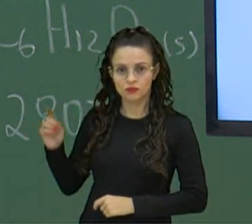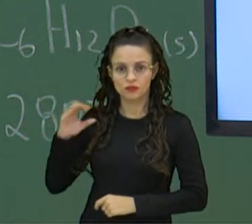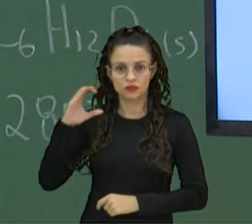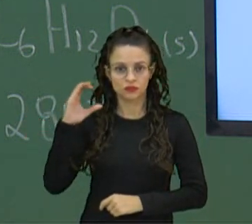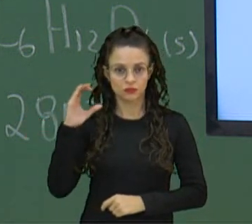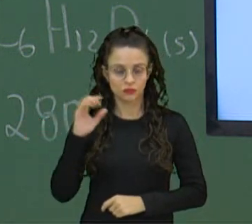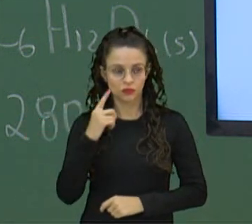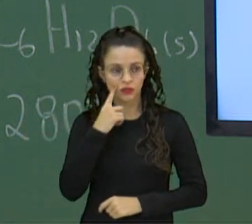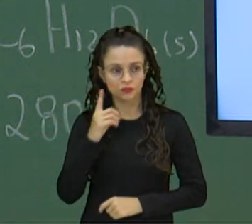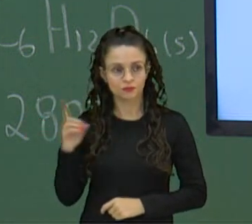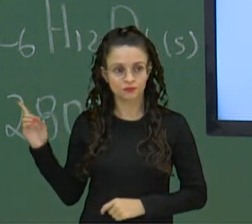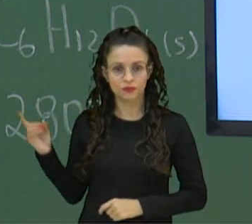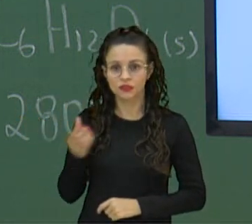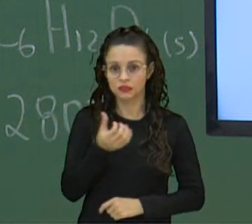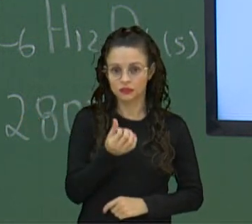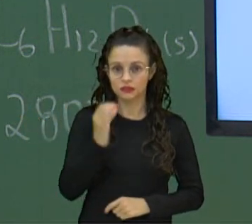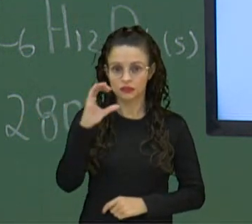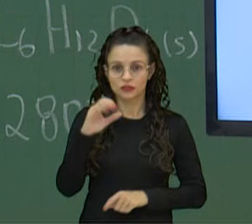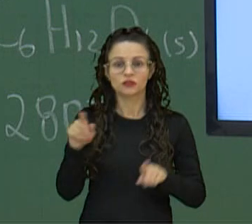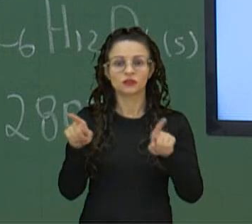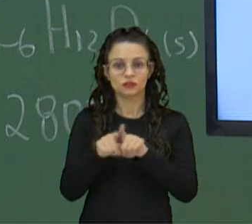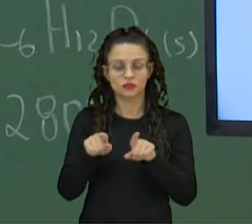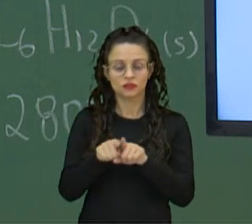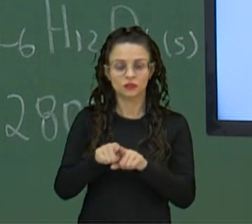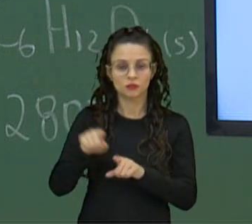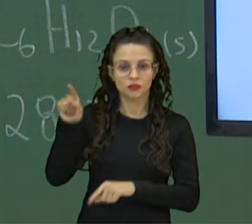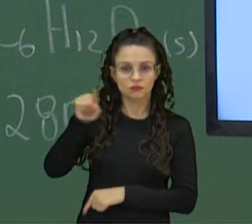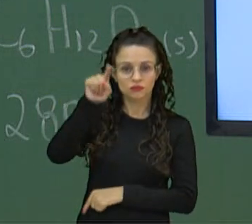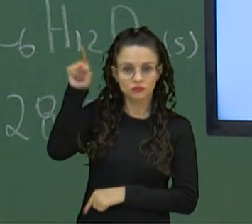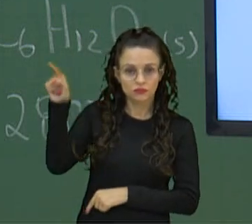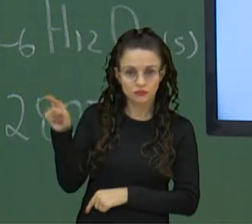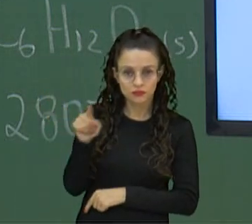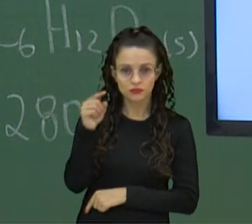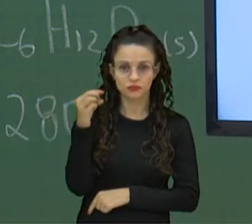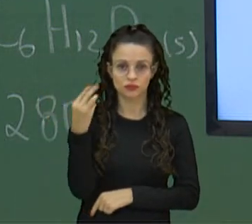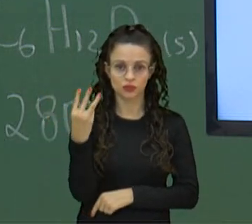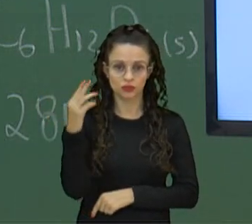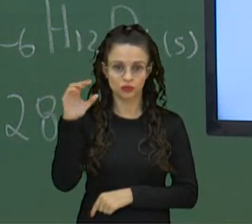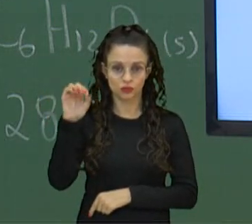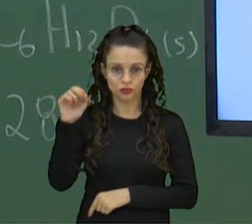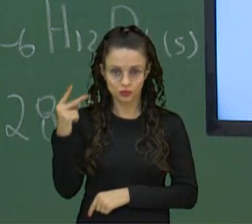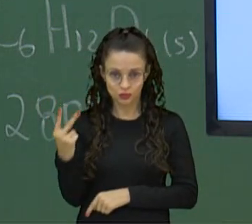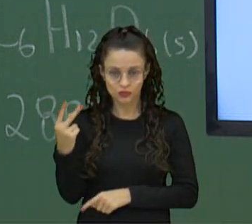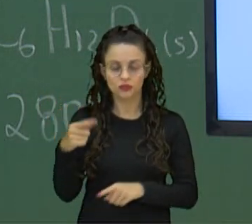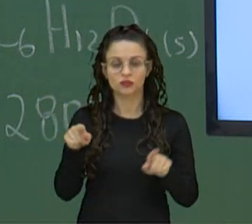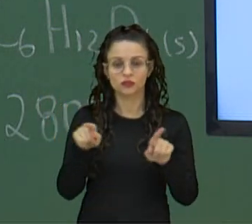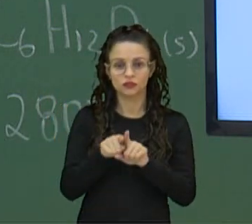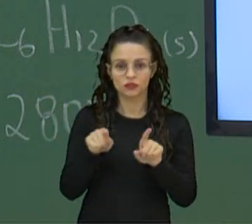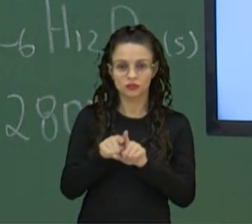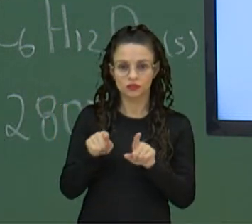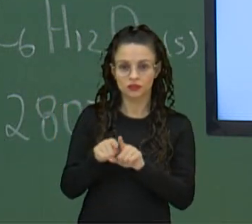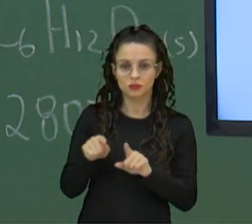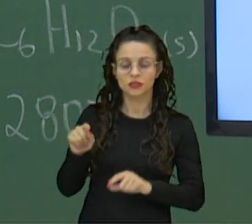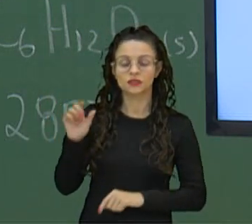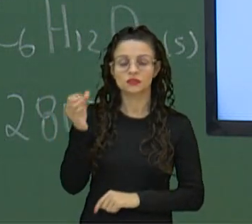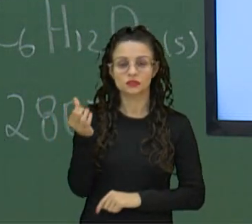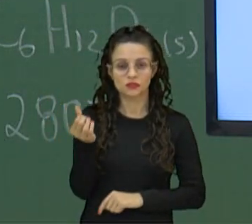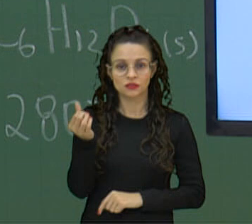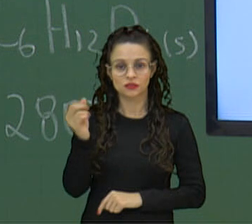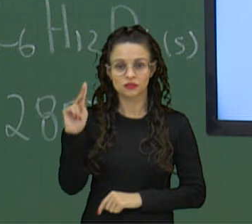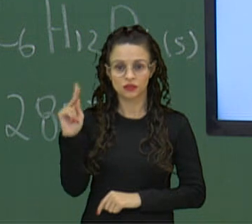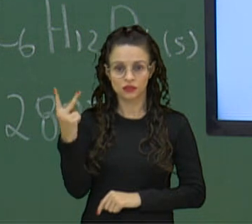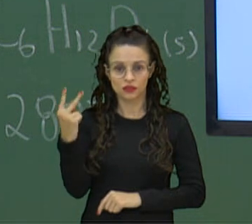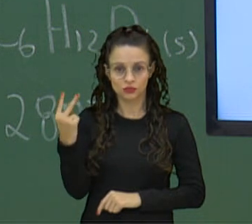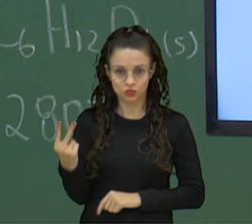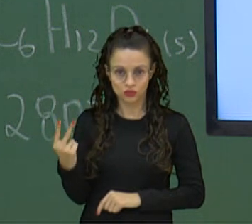6C, circulo também o 3O2, circulo o 6H2,